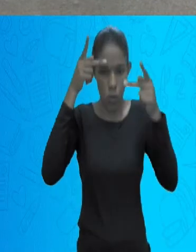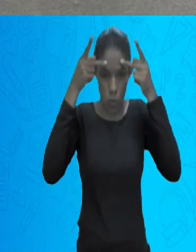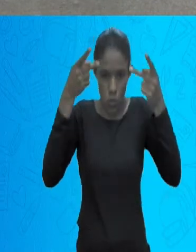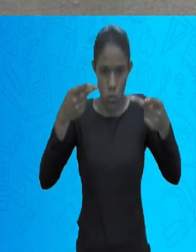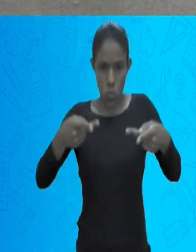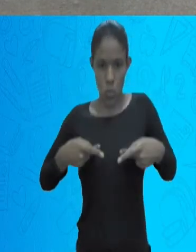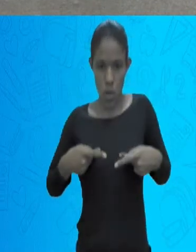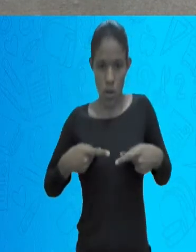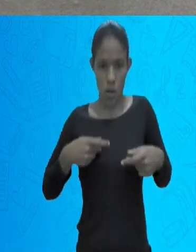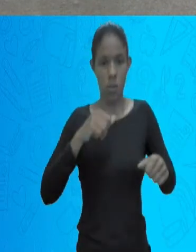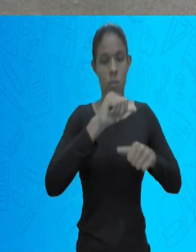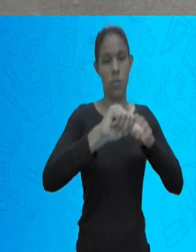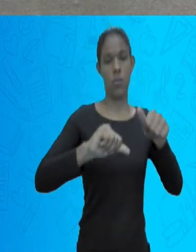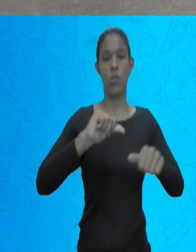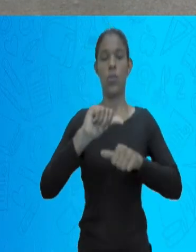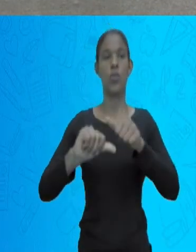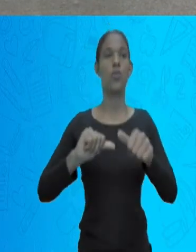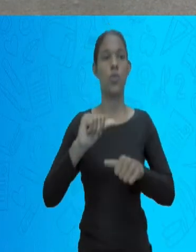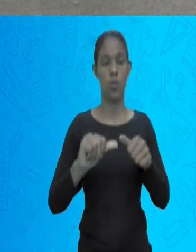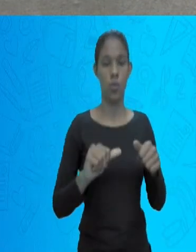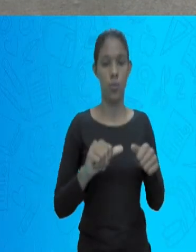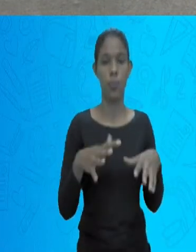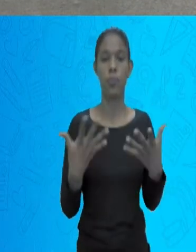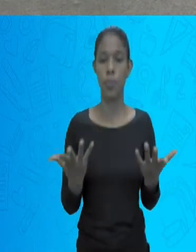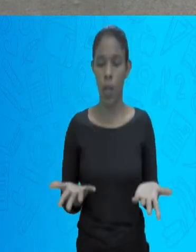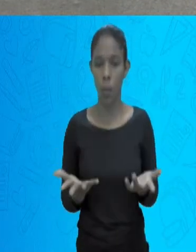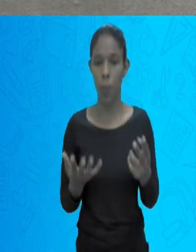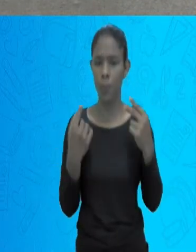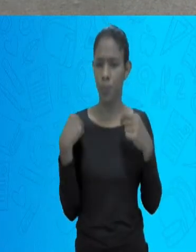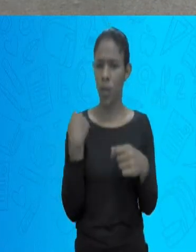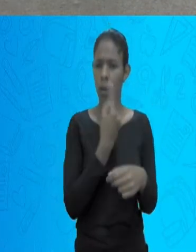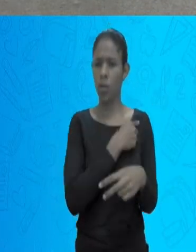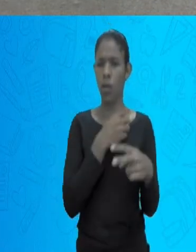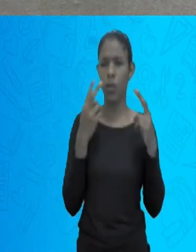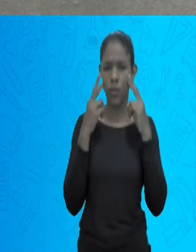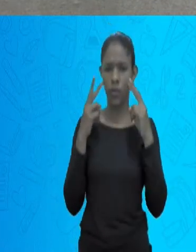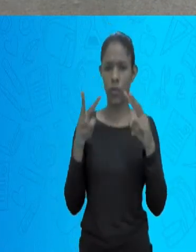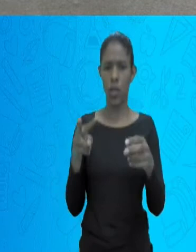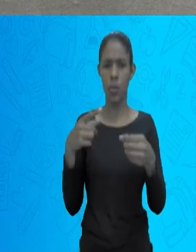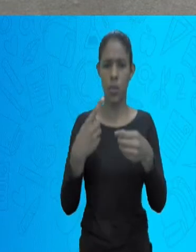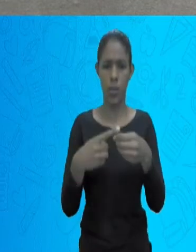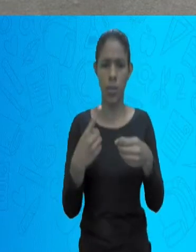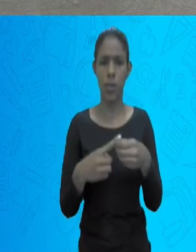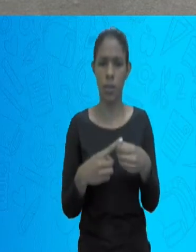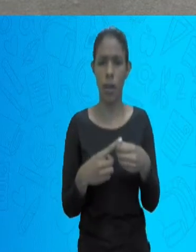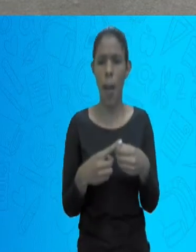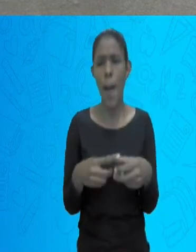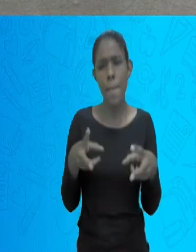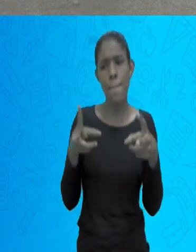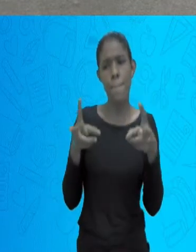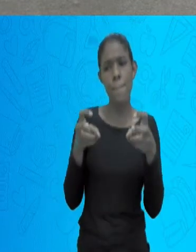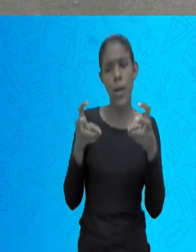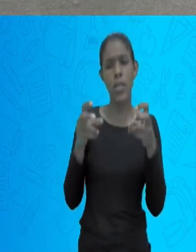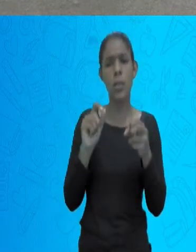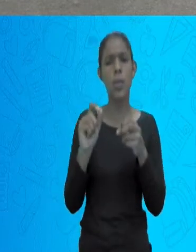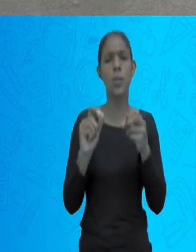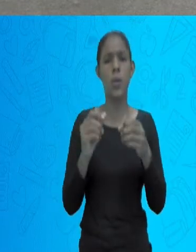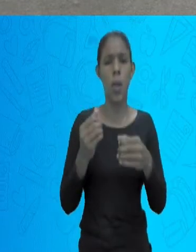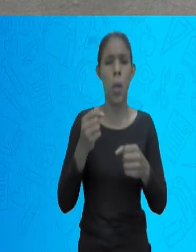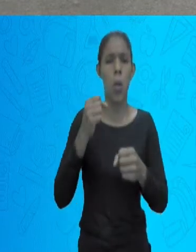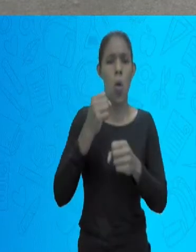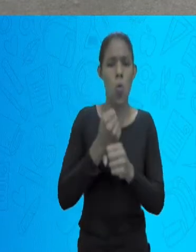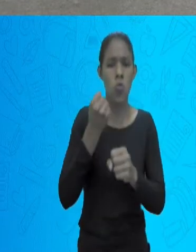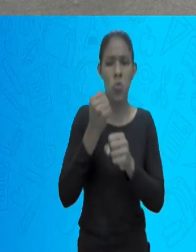humano. Olha só, quando olhamos uma cidade, podemos ver a quantidade de construções que existem